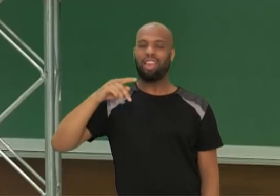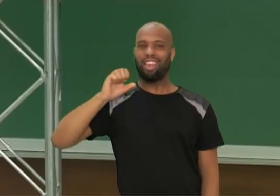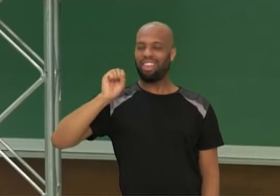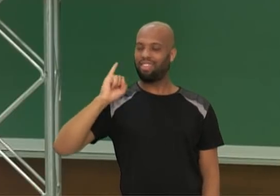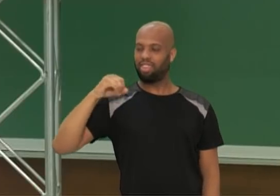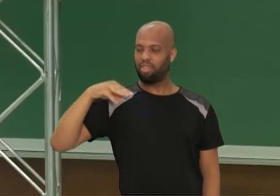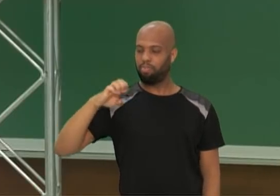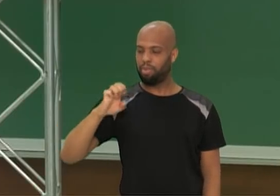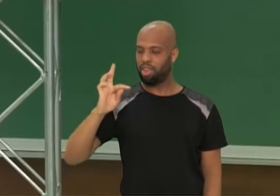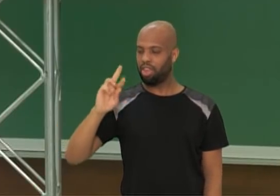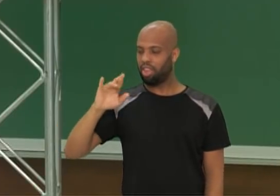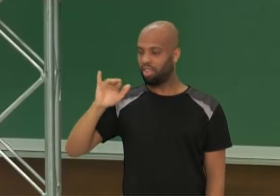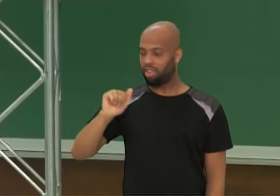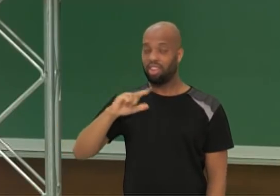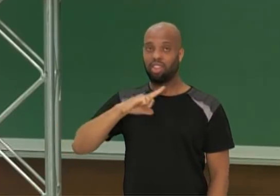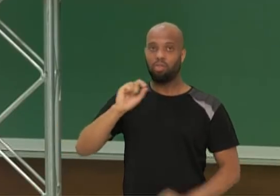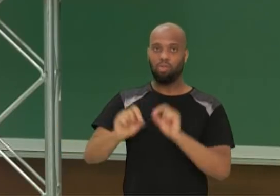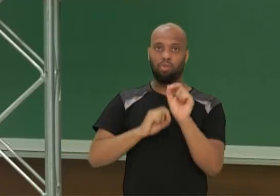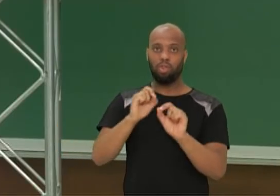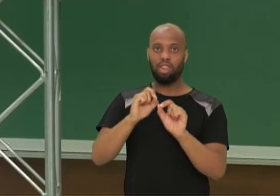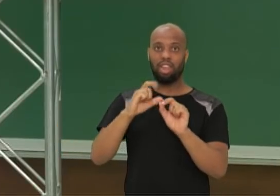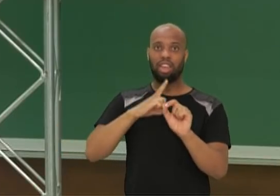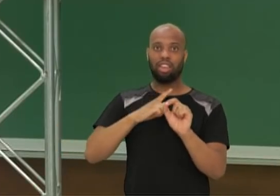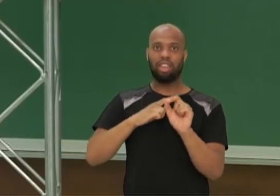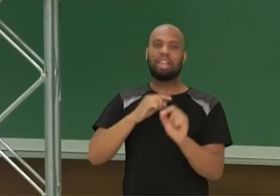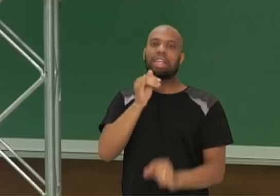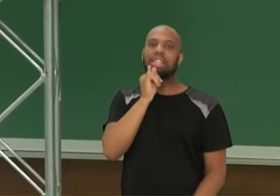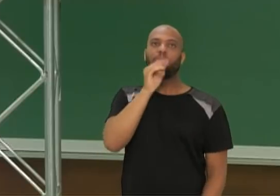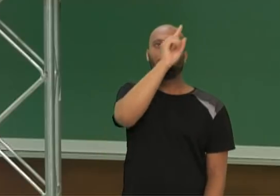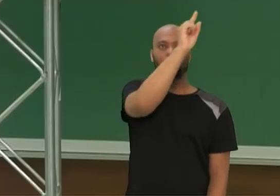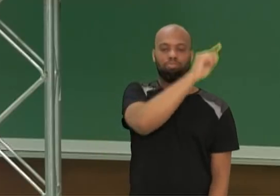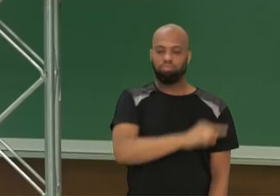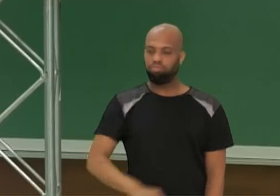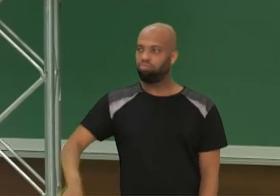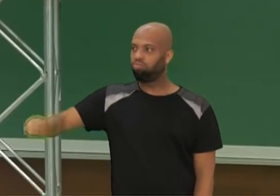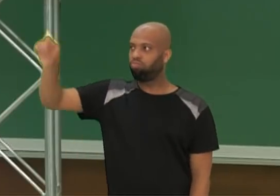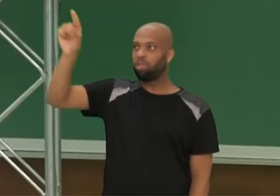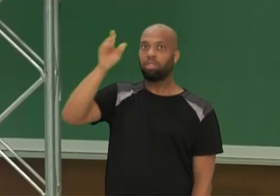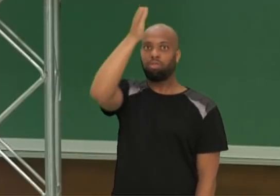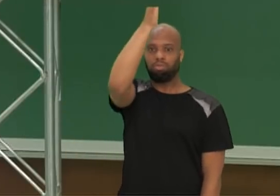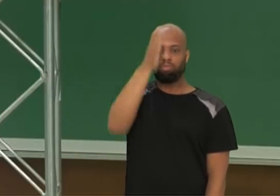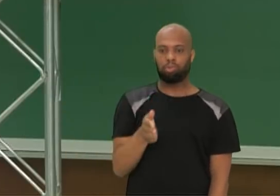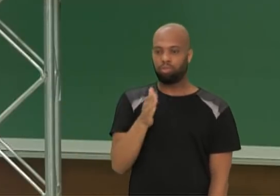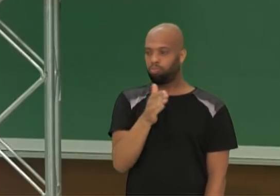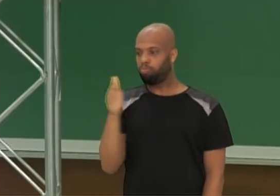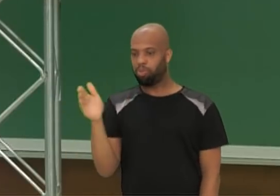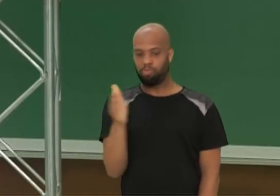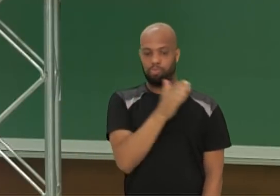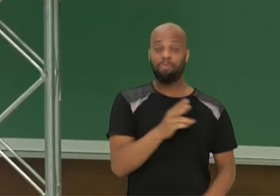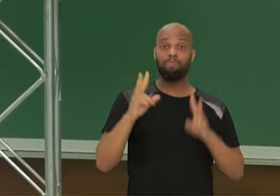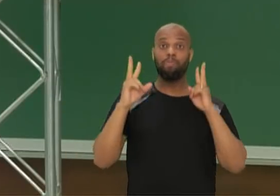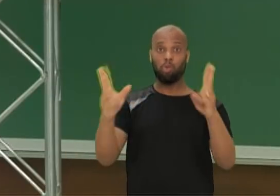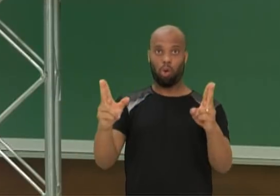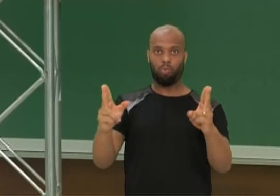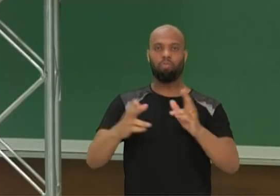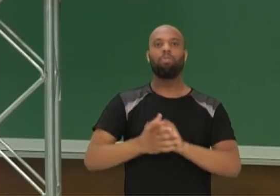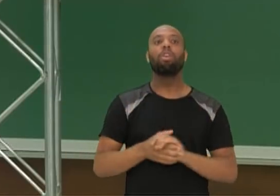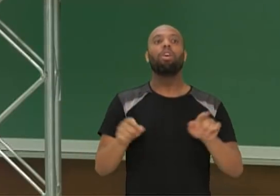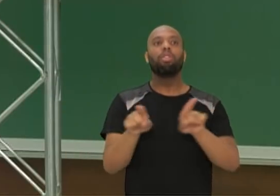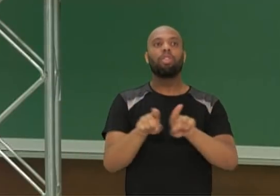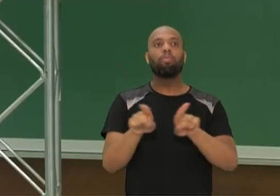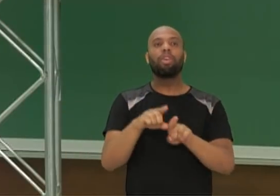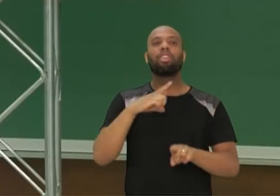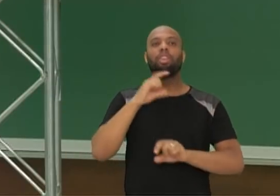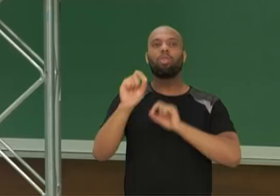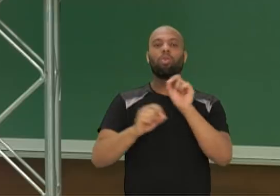divide a parábola em duas partes simétricas, e a reta diretriz, que é